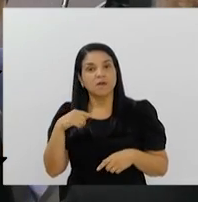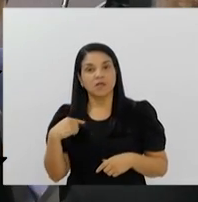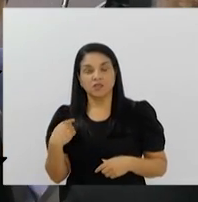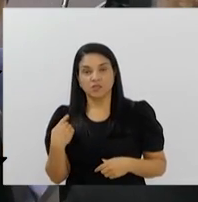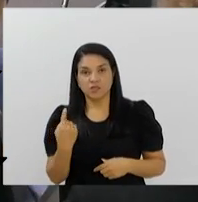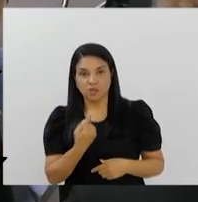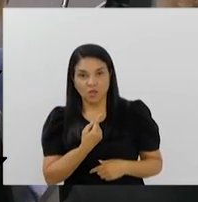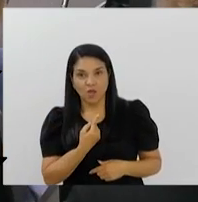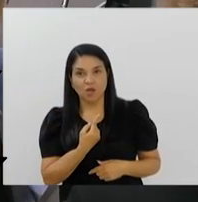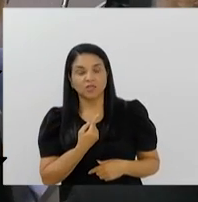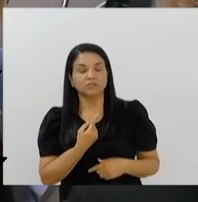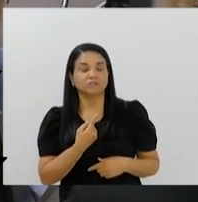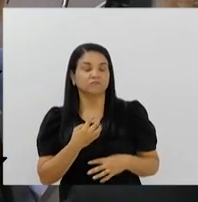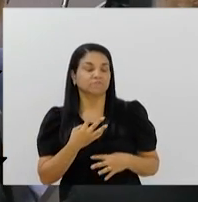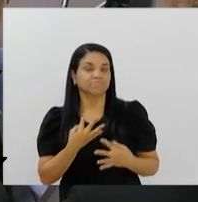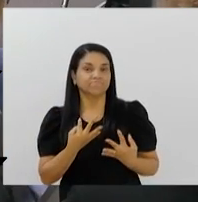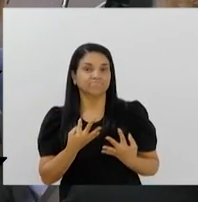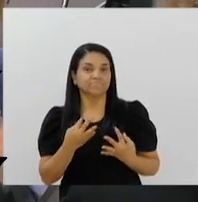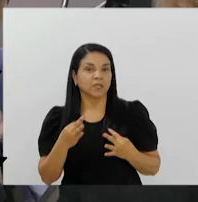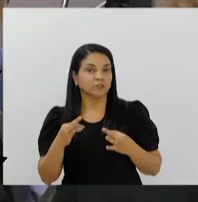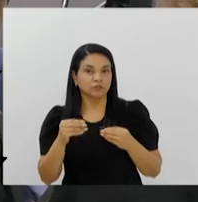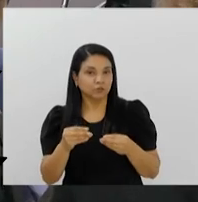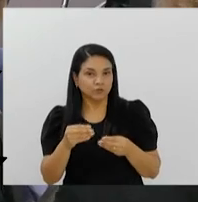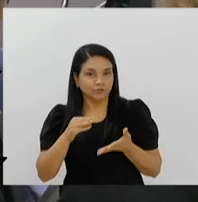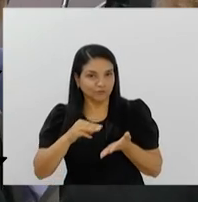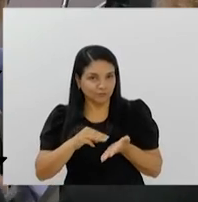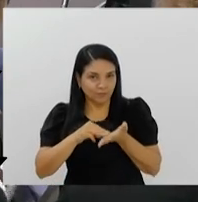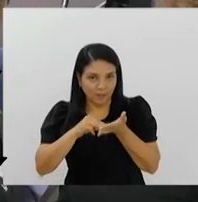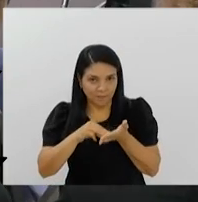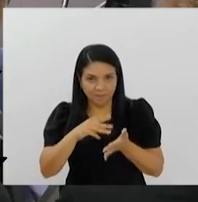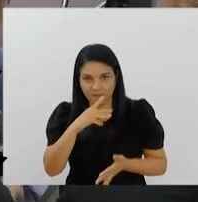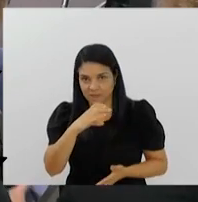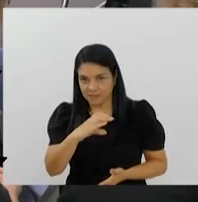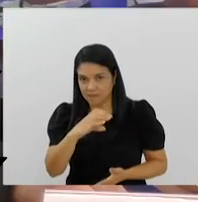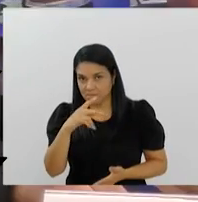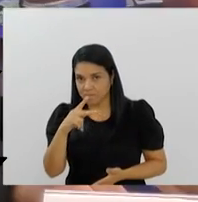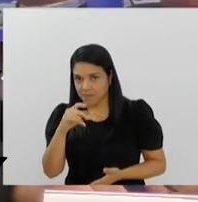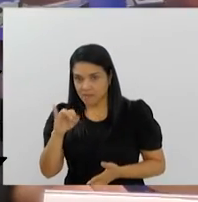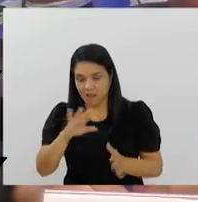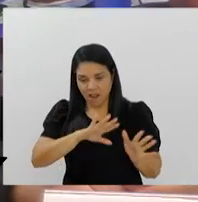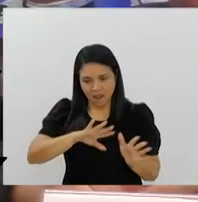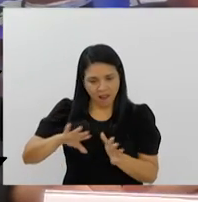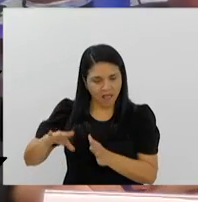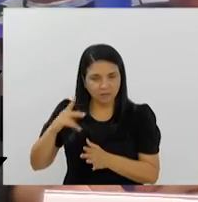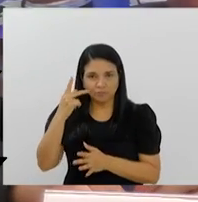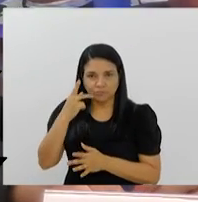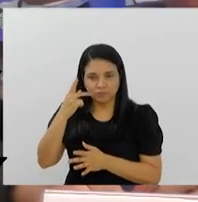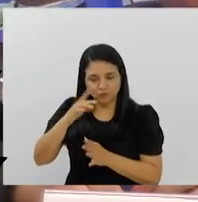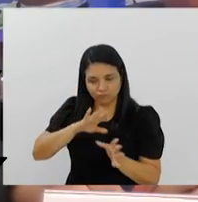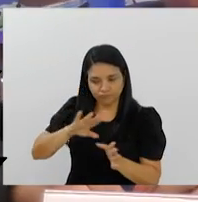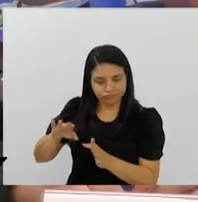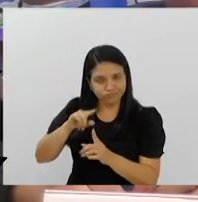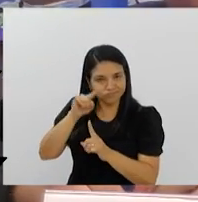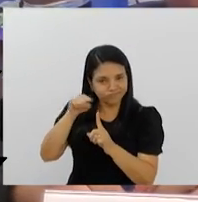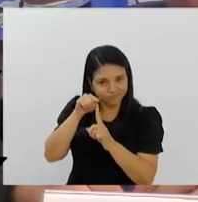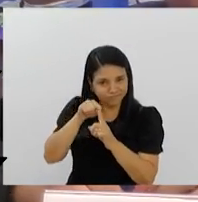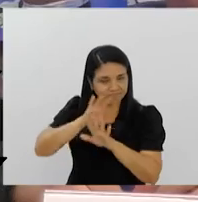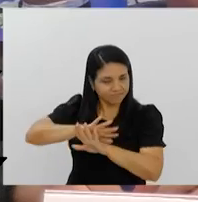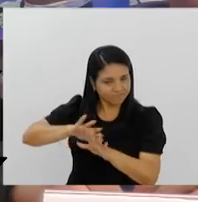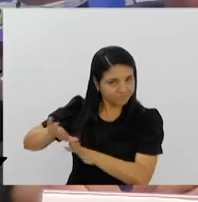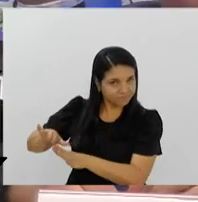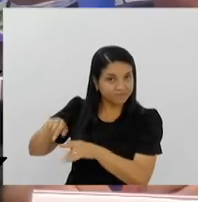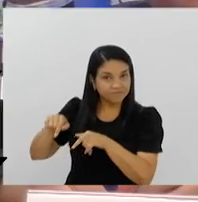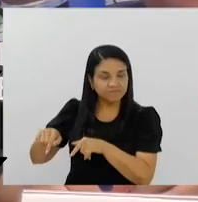por minha parte acredito que por toda por todos os membros dessa CPI a gente deixa o lado político nosso ideal político nosso viés político de lado